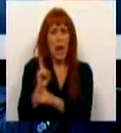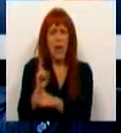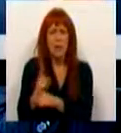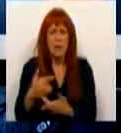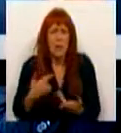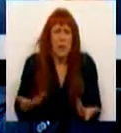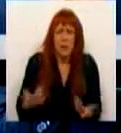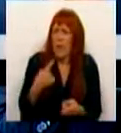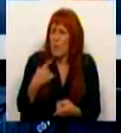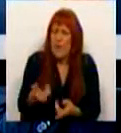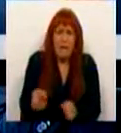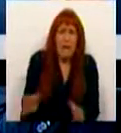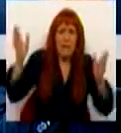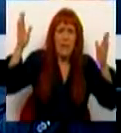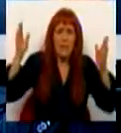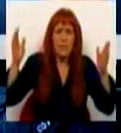não tenho nada a apontar.